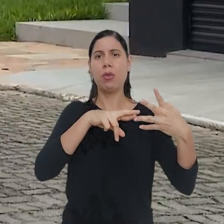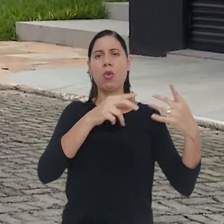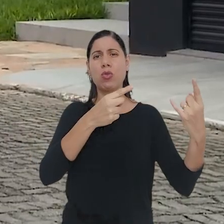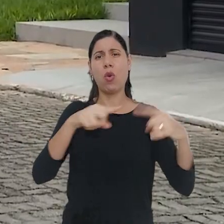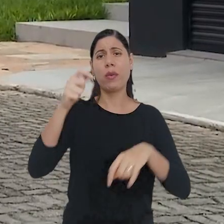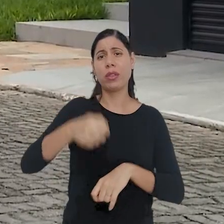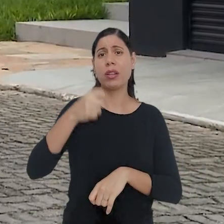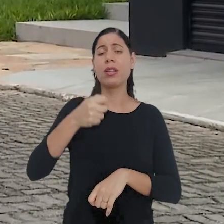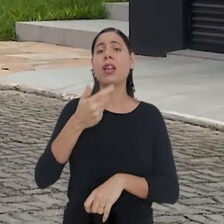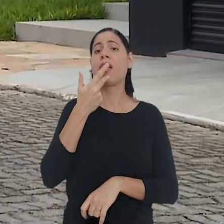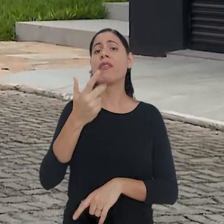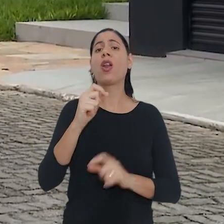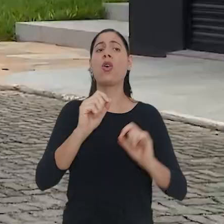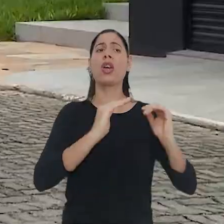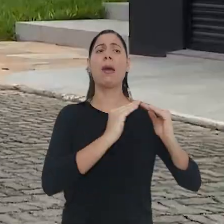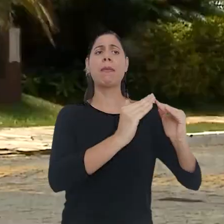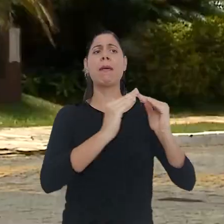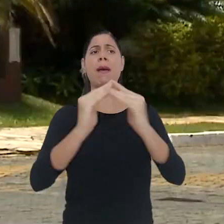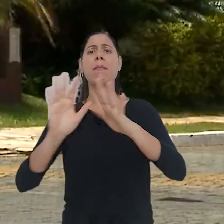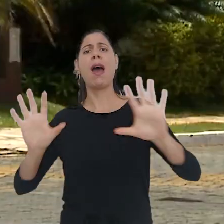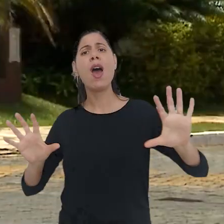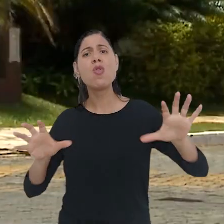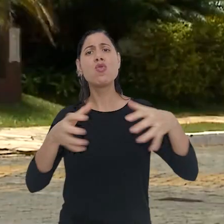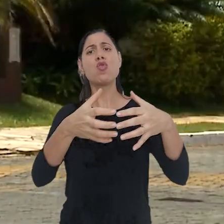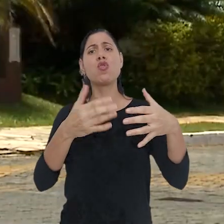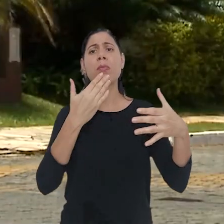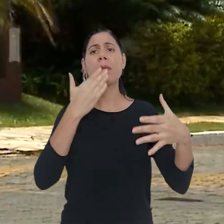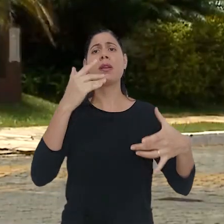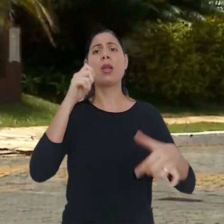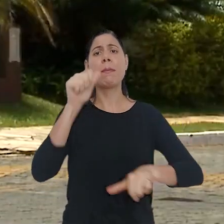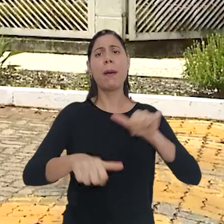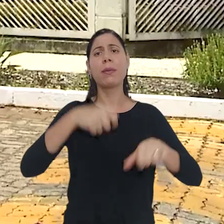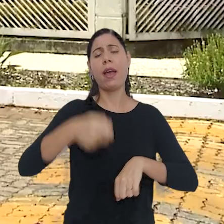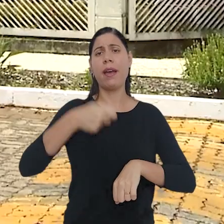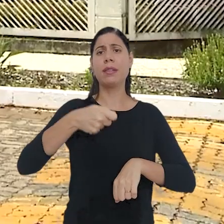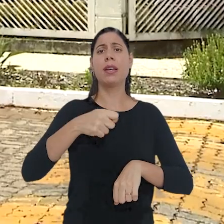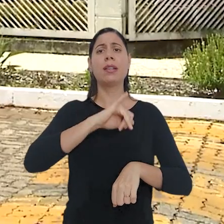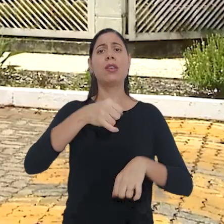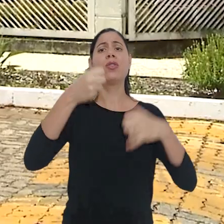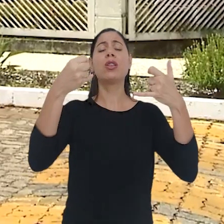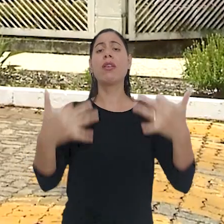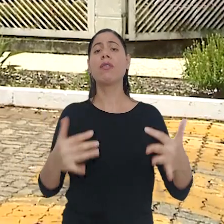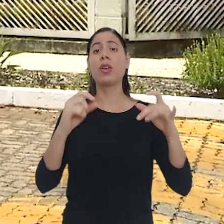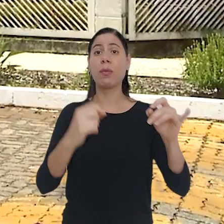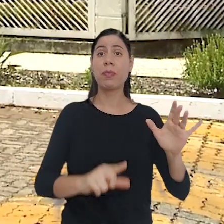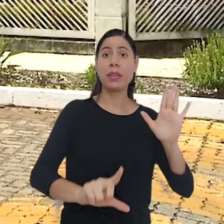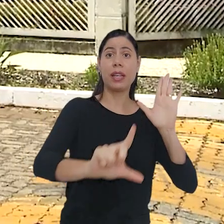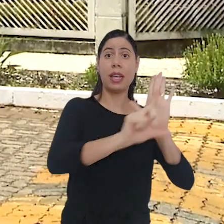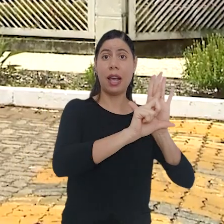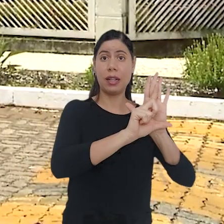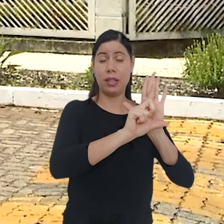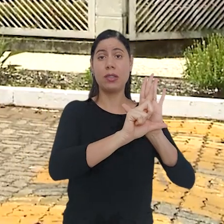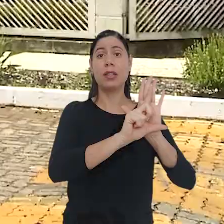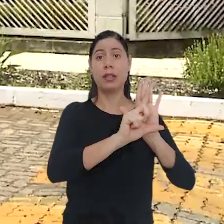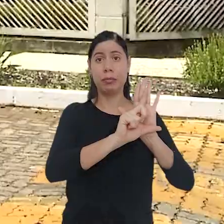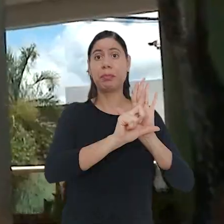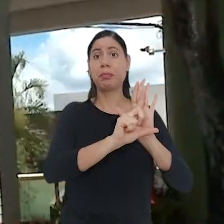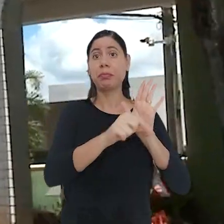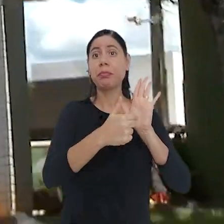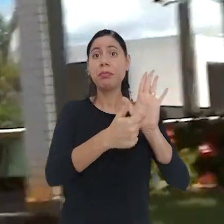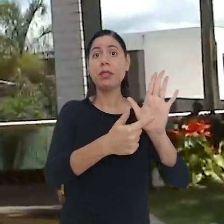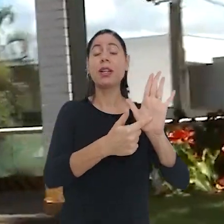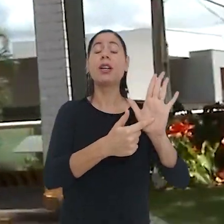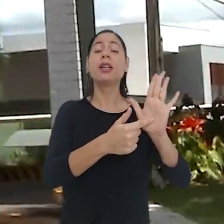ser considerado uma coletividade e pediu a reforma da sentença, com a justificativa que na legislação válida e vigente,